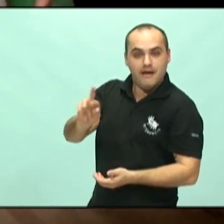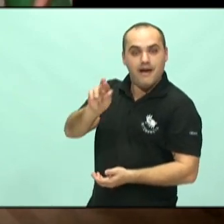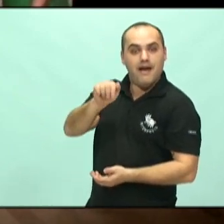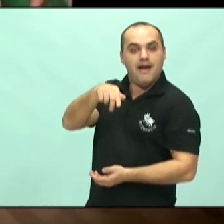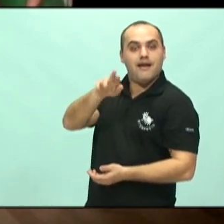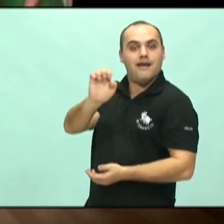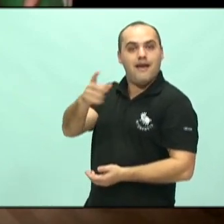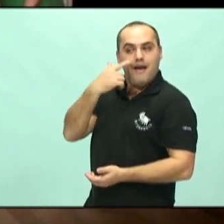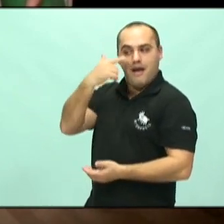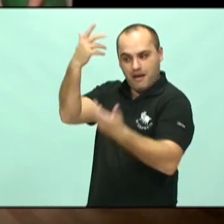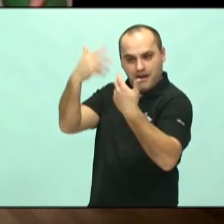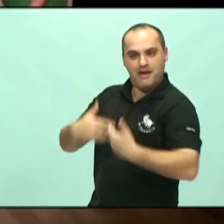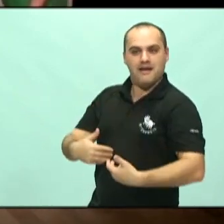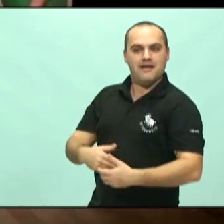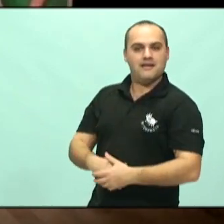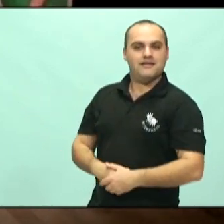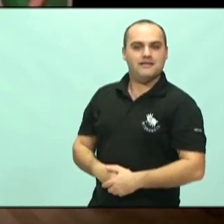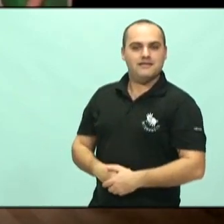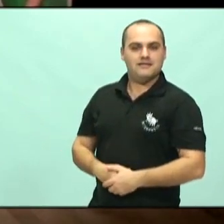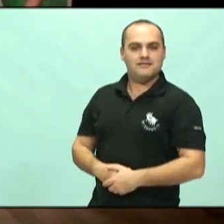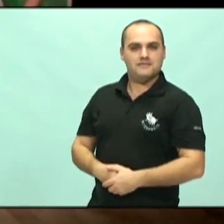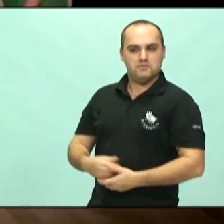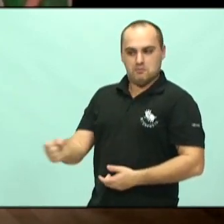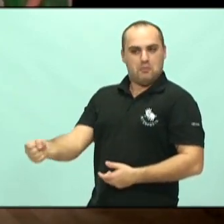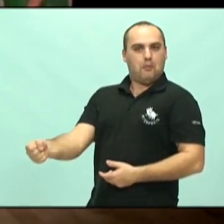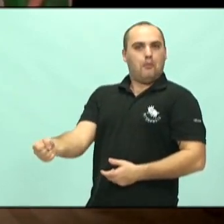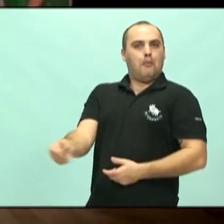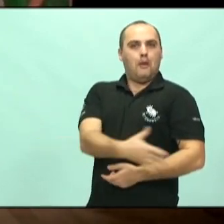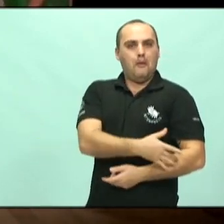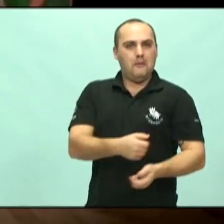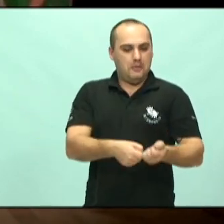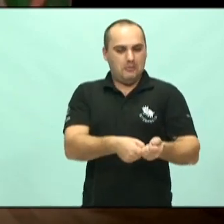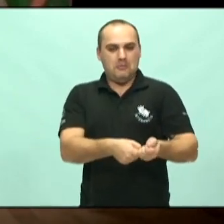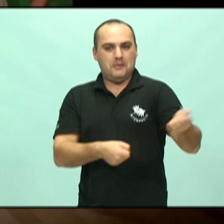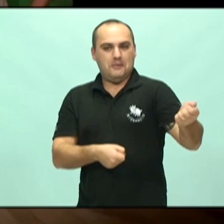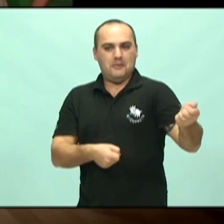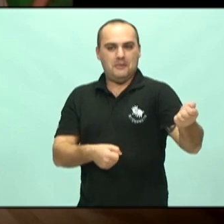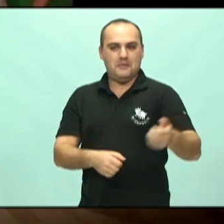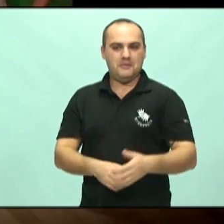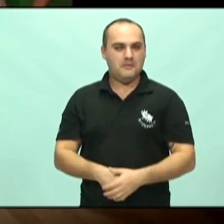olha só! Tá novinha em folha!